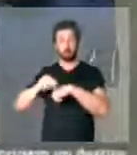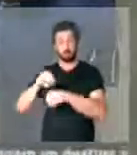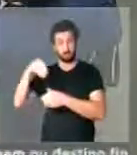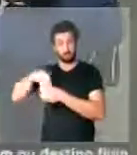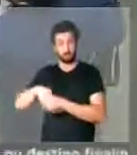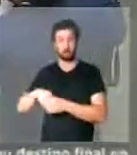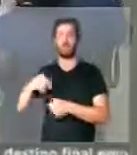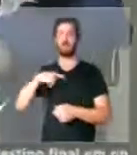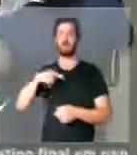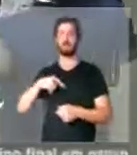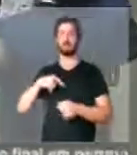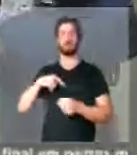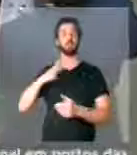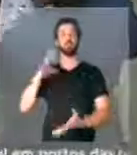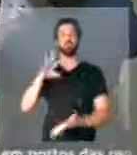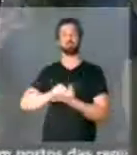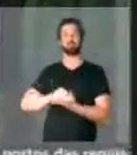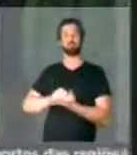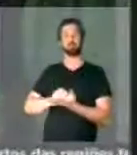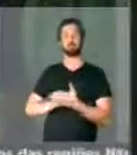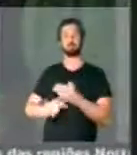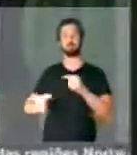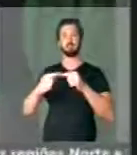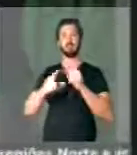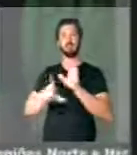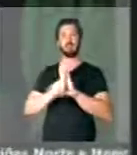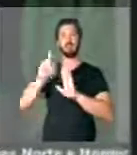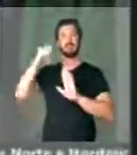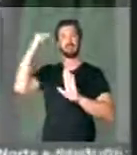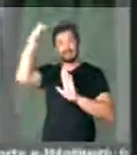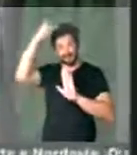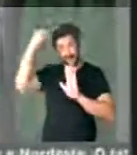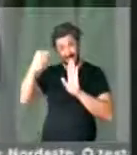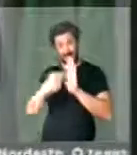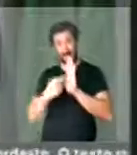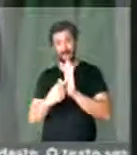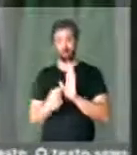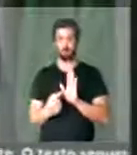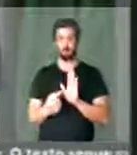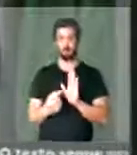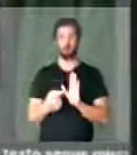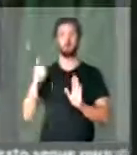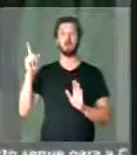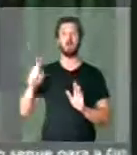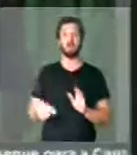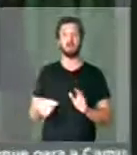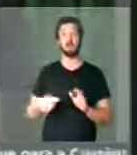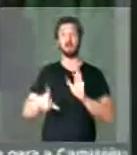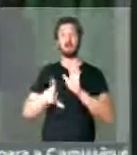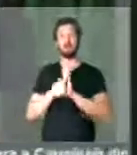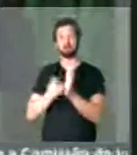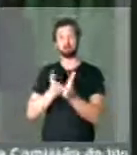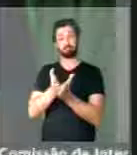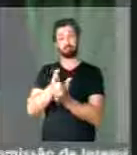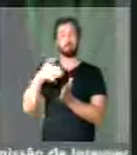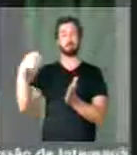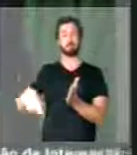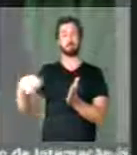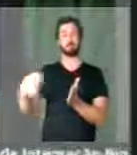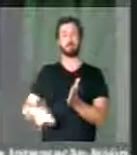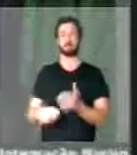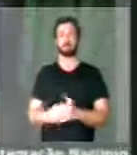está consagrado princípio da legalidade a princípio segundo o qual a lei deve ser cumprida